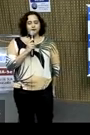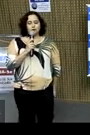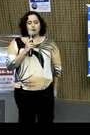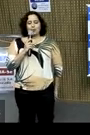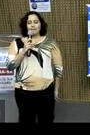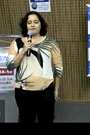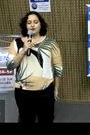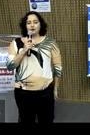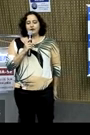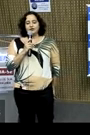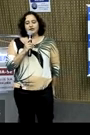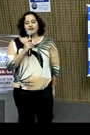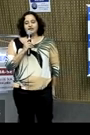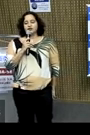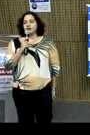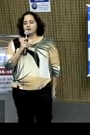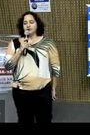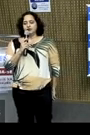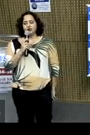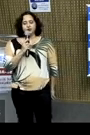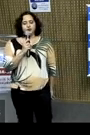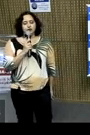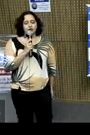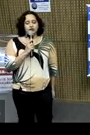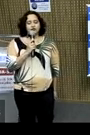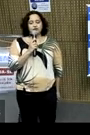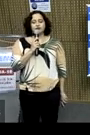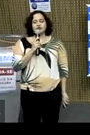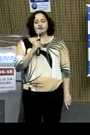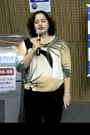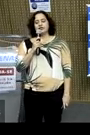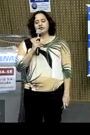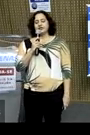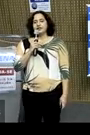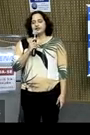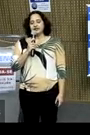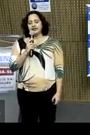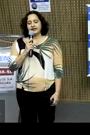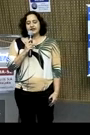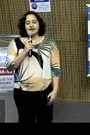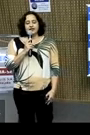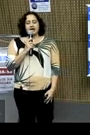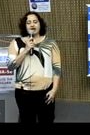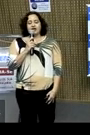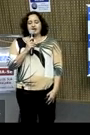4%. No primeiro semestre de 2021, nós tivemos 236